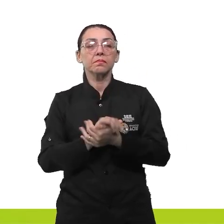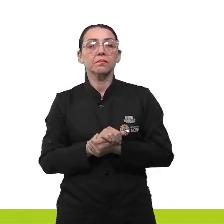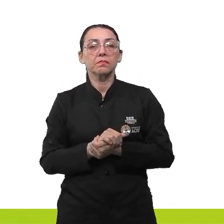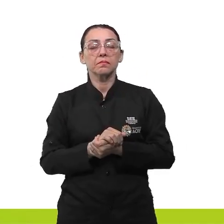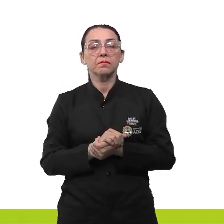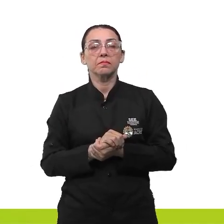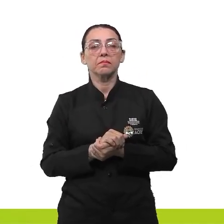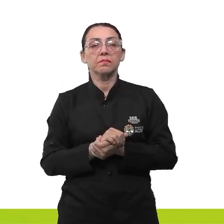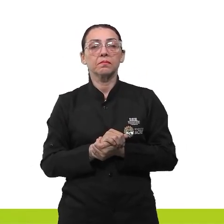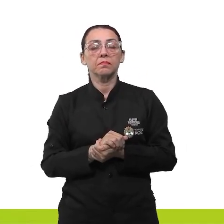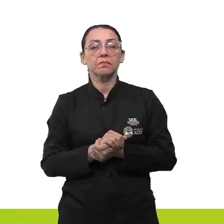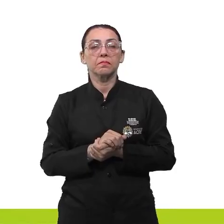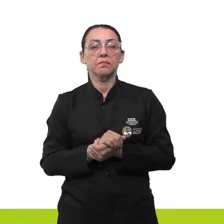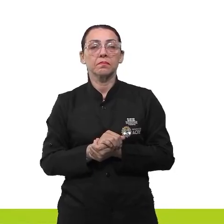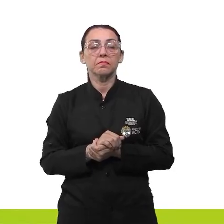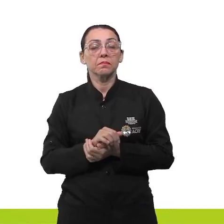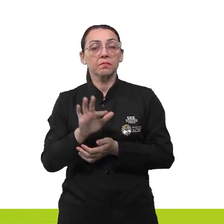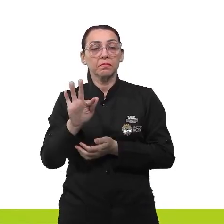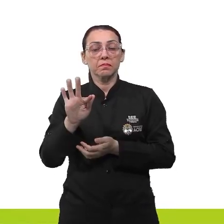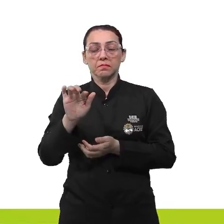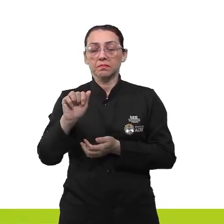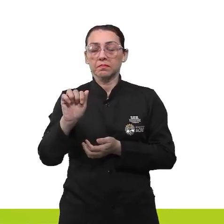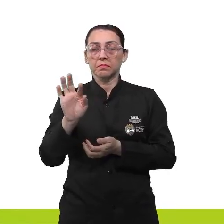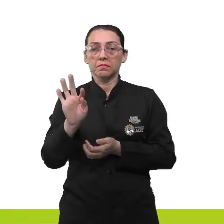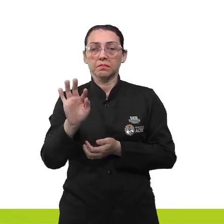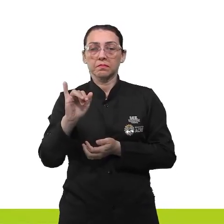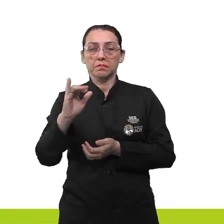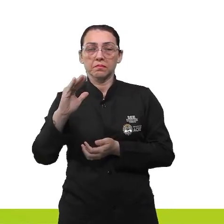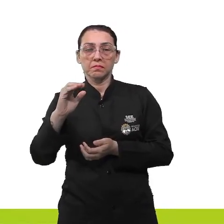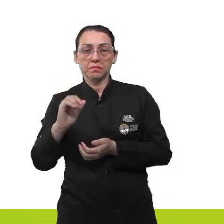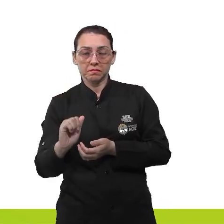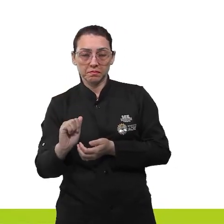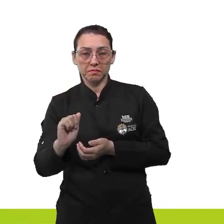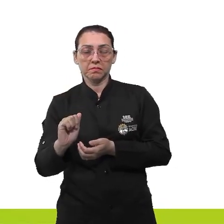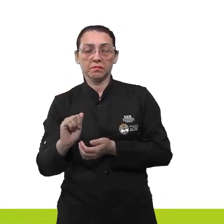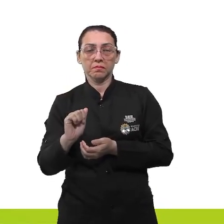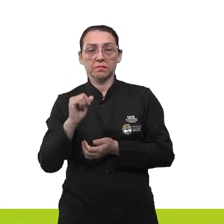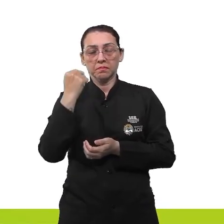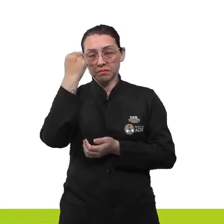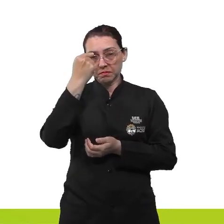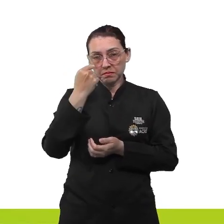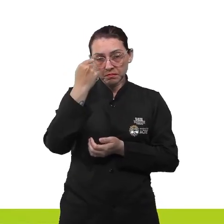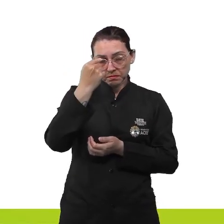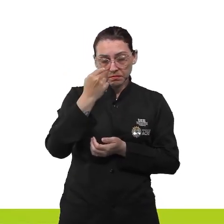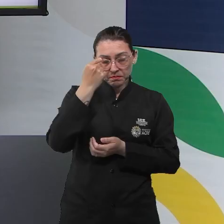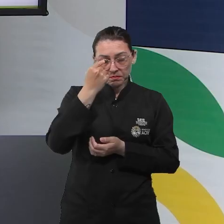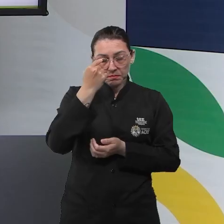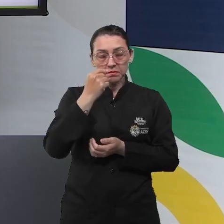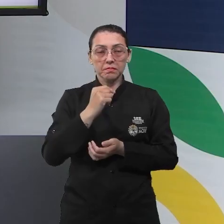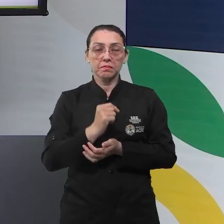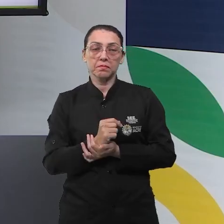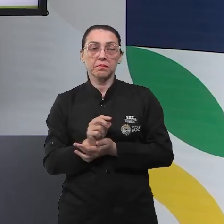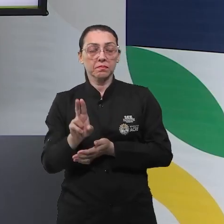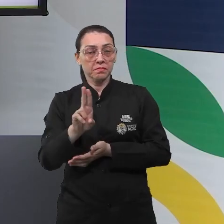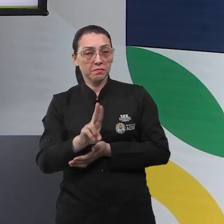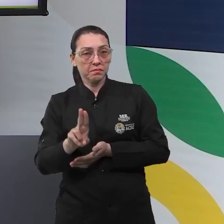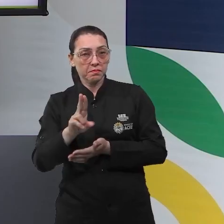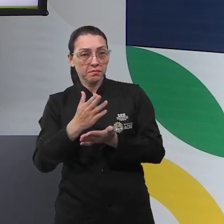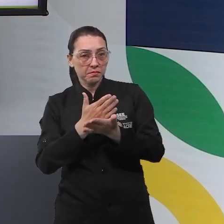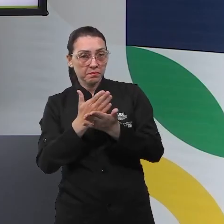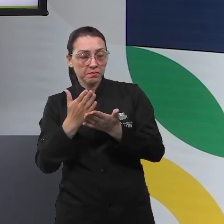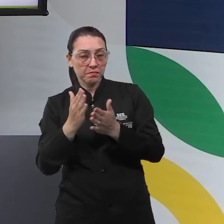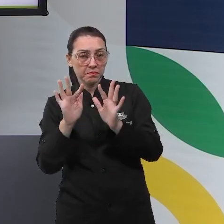aqui de a função fática, tá? Função fática, em espanhol, os textos dialogados, que é aquelas que se utiliza para